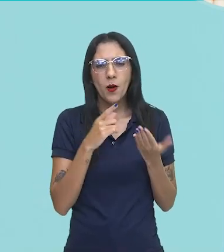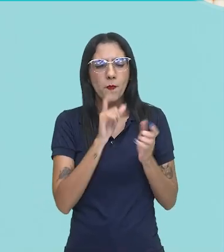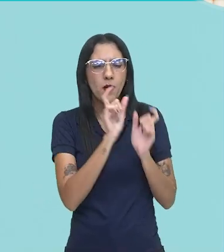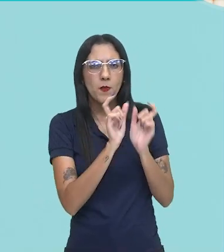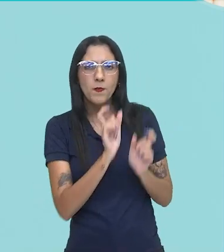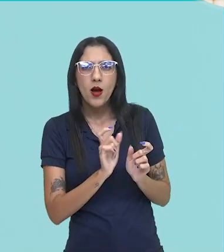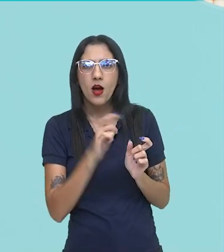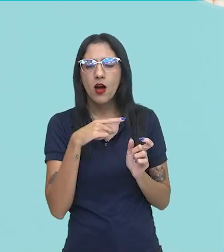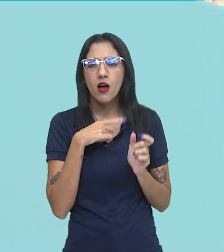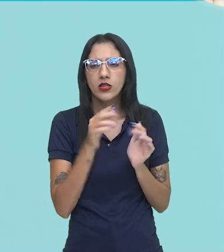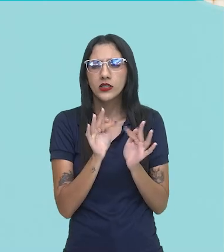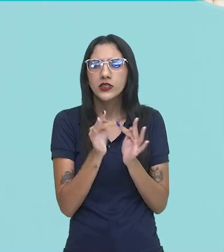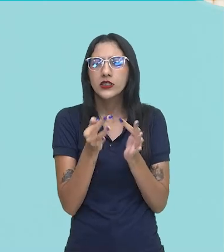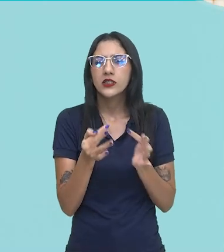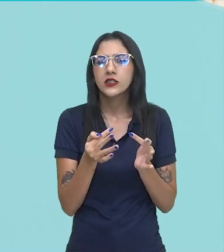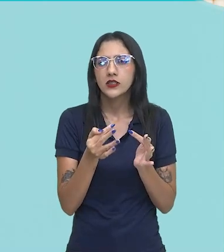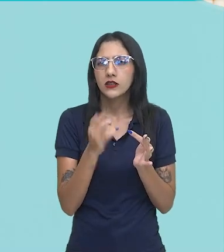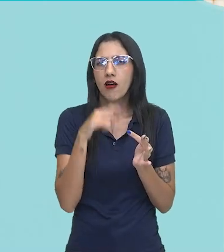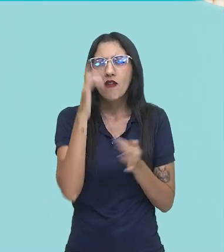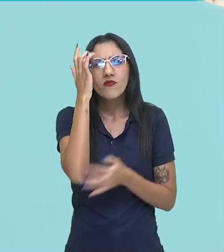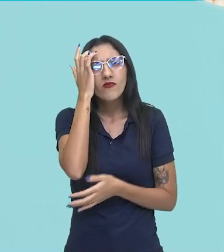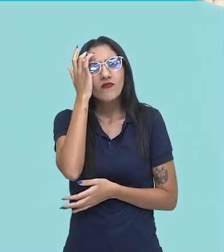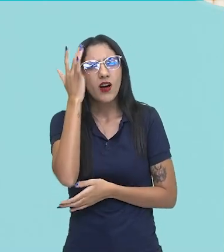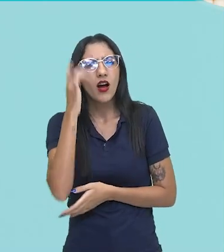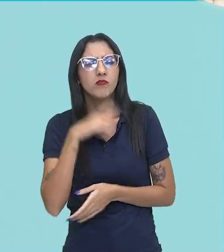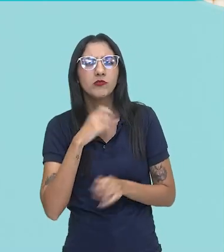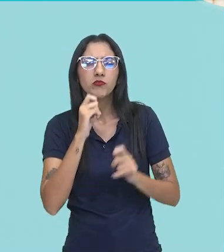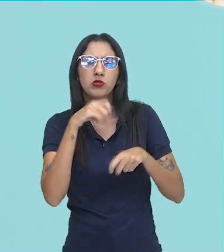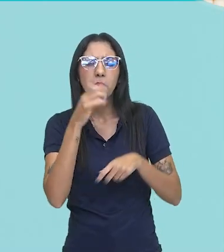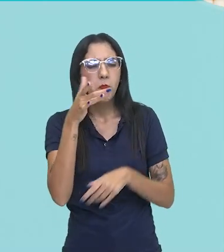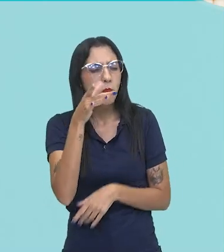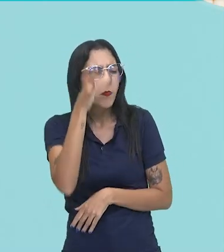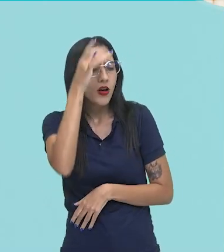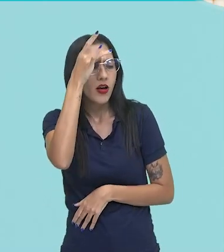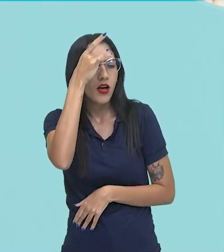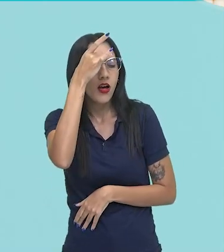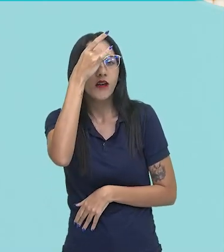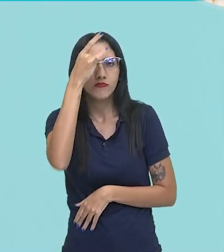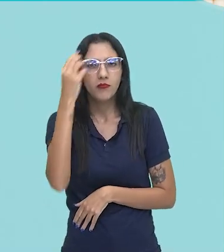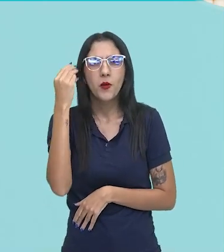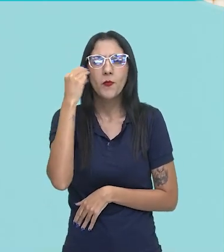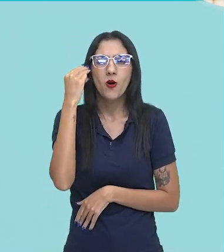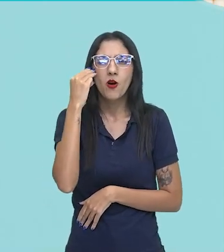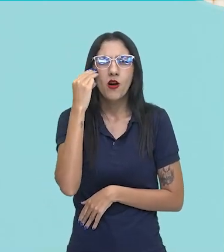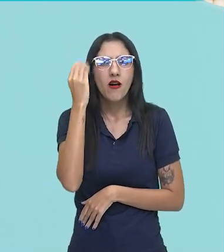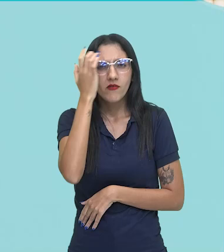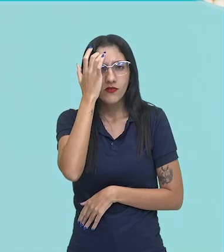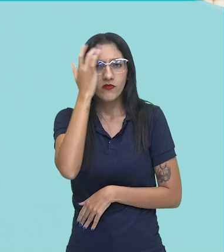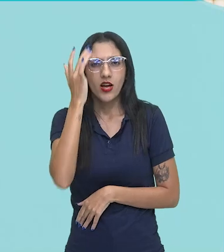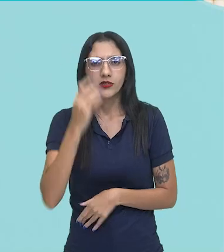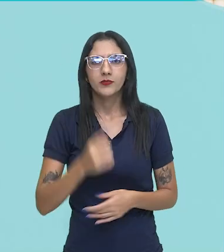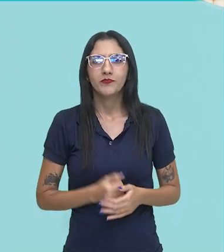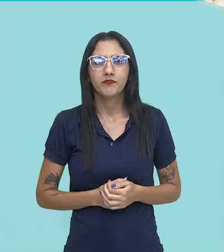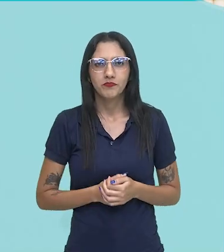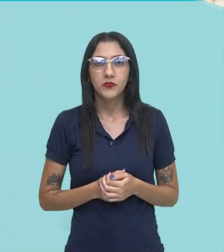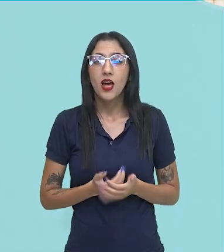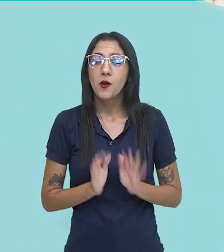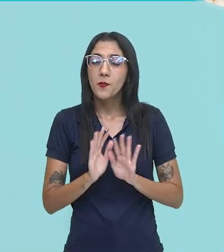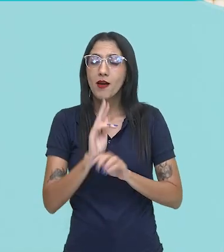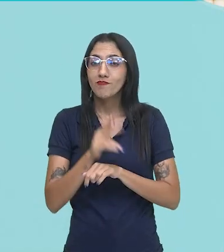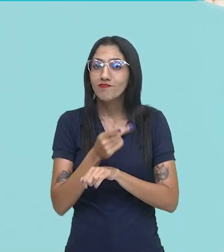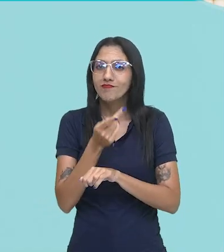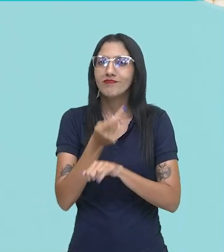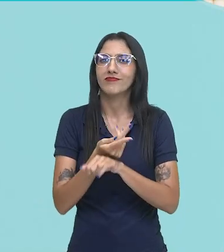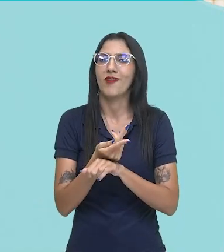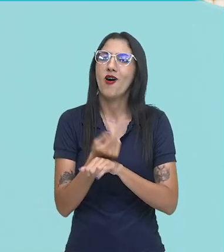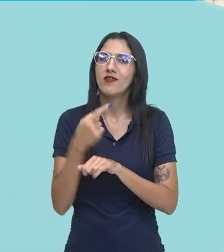e fáceis, né, para que decorasse com facilidade, né? Aí vocês vão já conhecer, né,